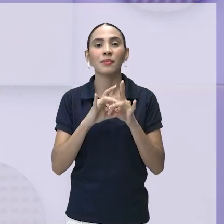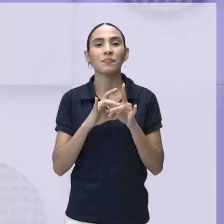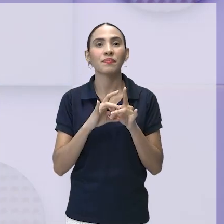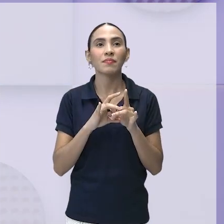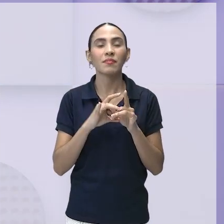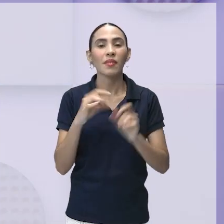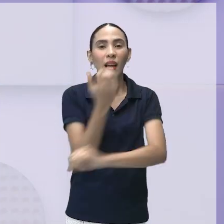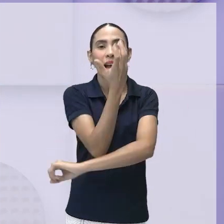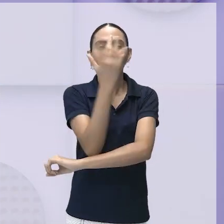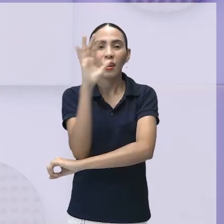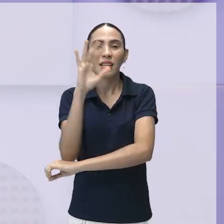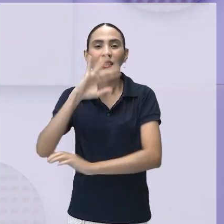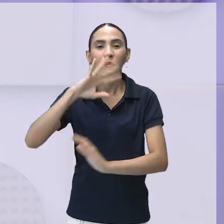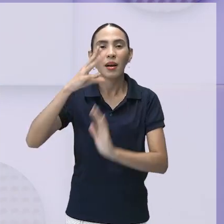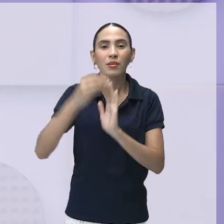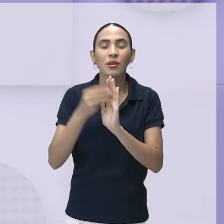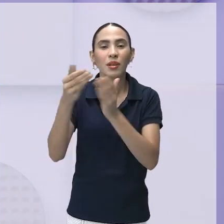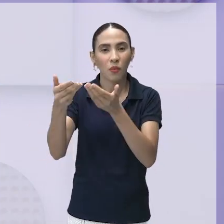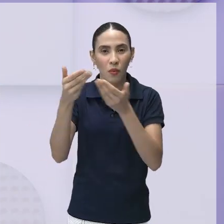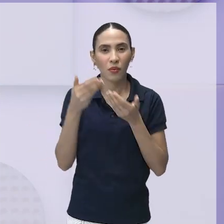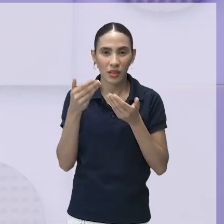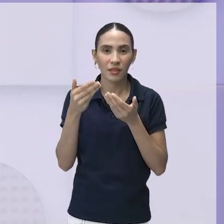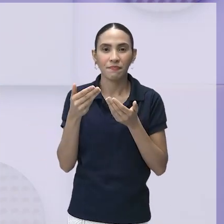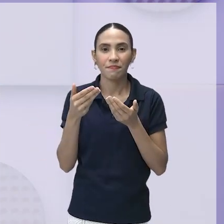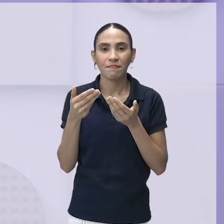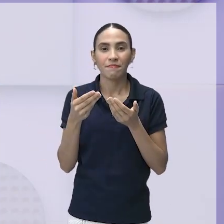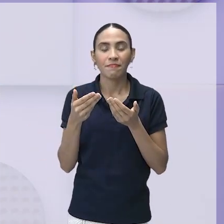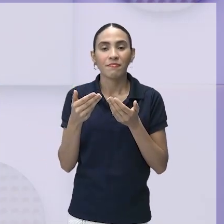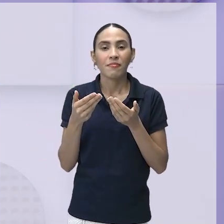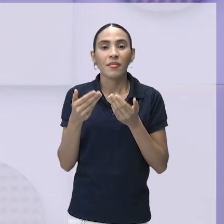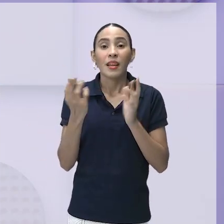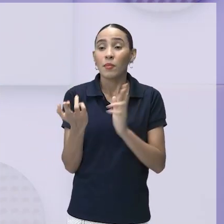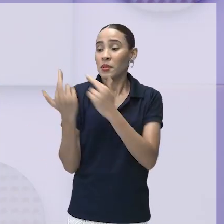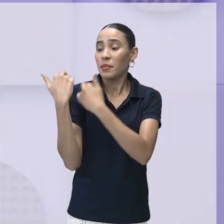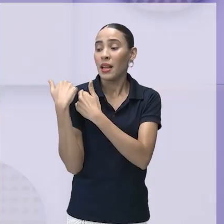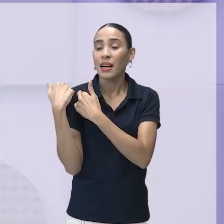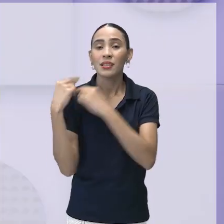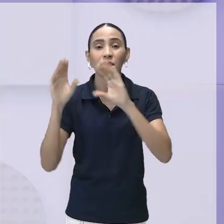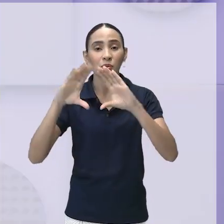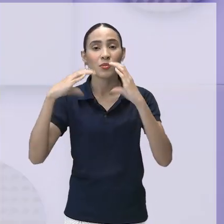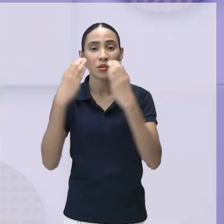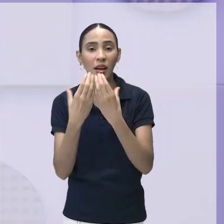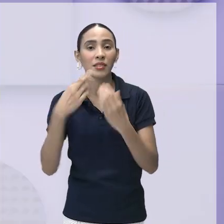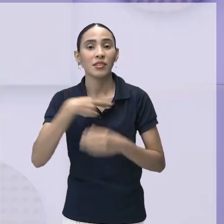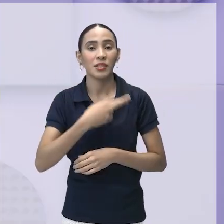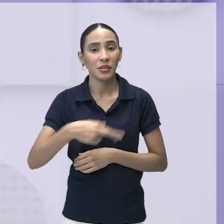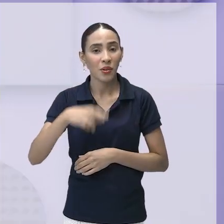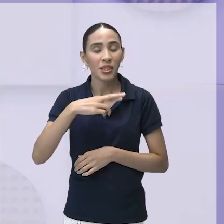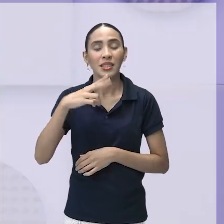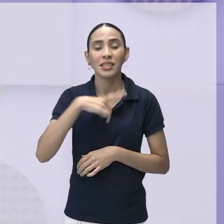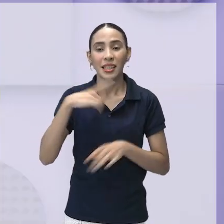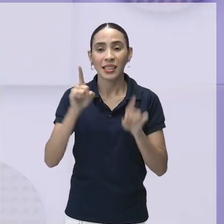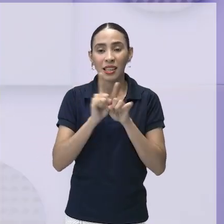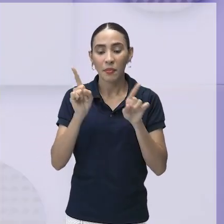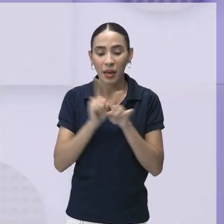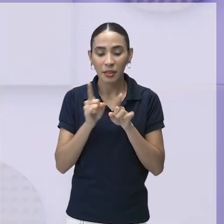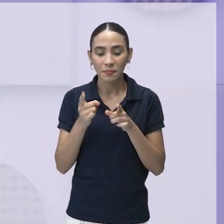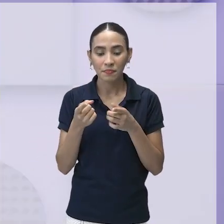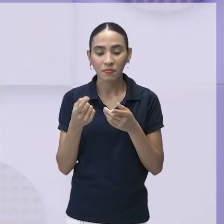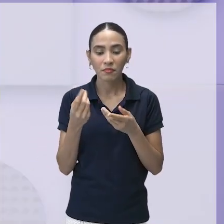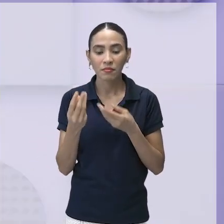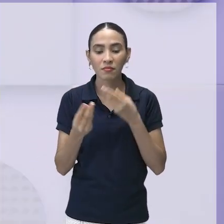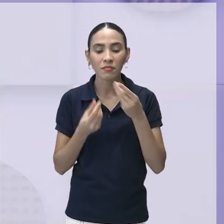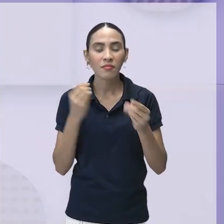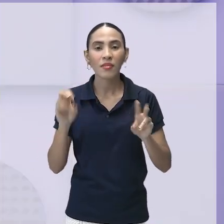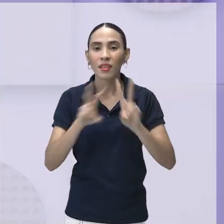a floresta amazônica nos convida, né? A responsabilidade que as comunidades religiosas têm com